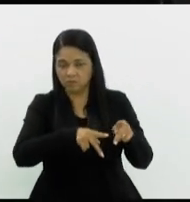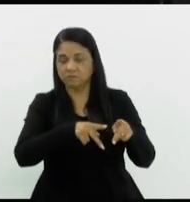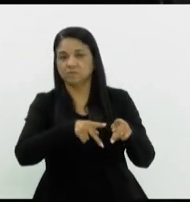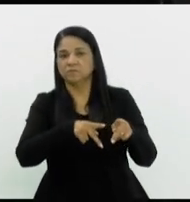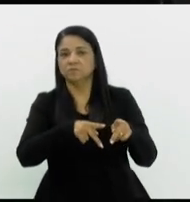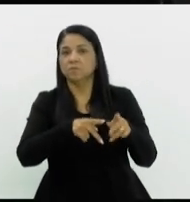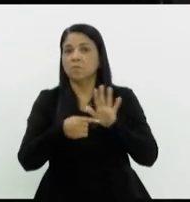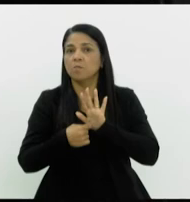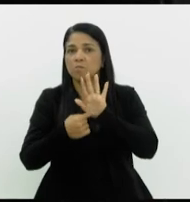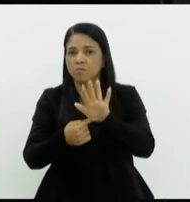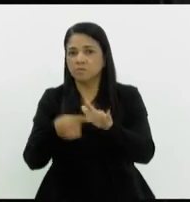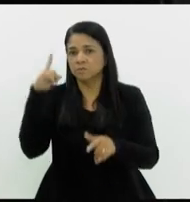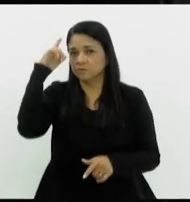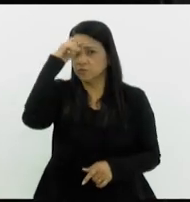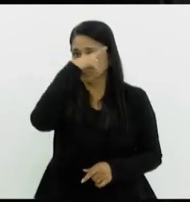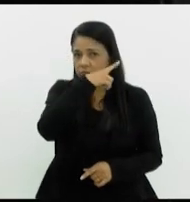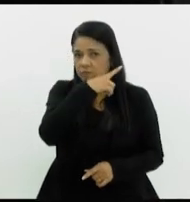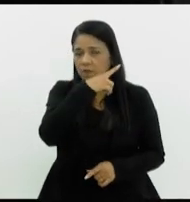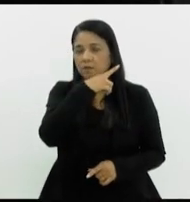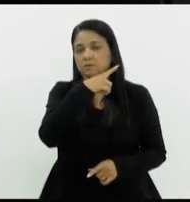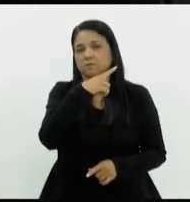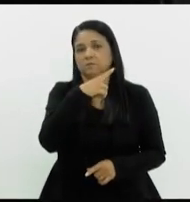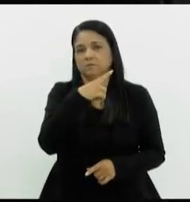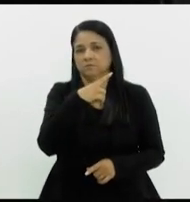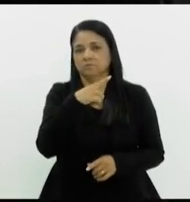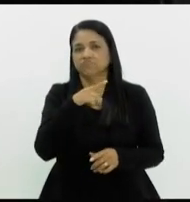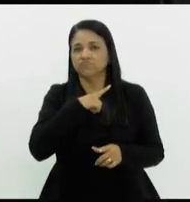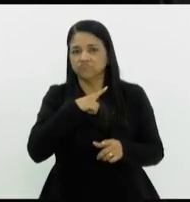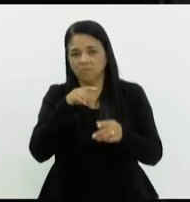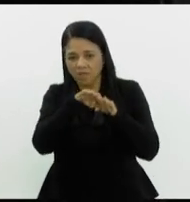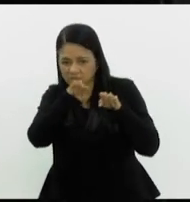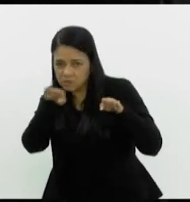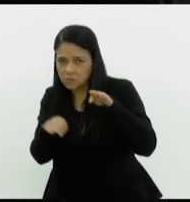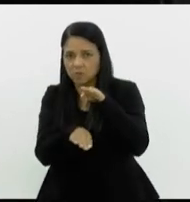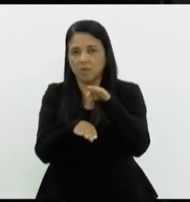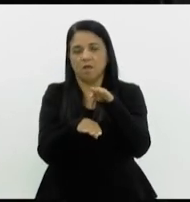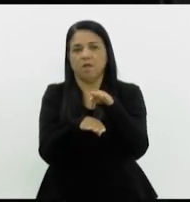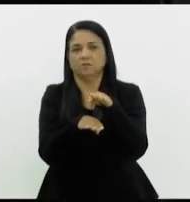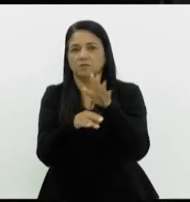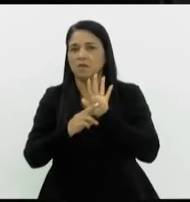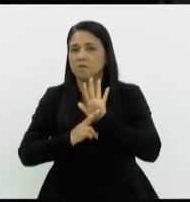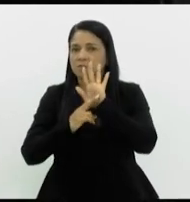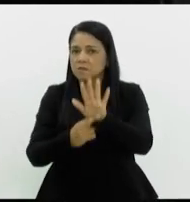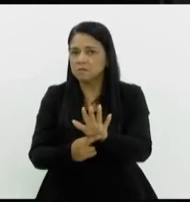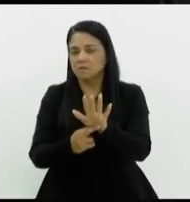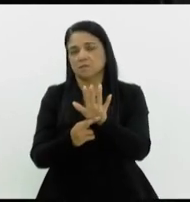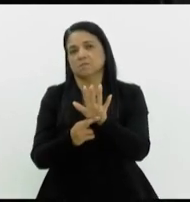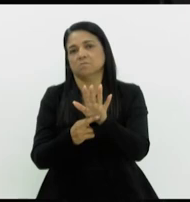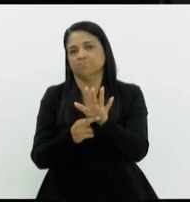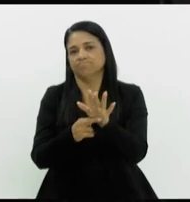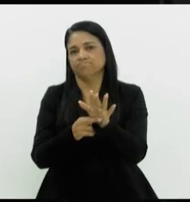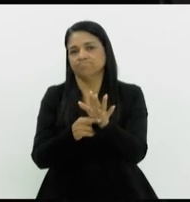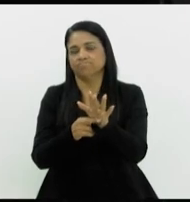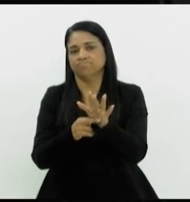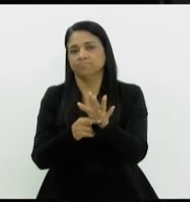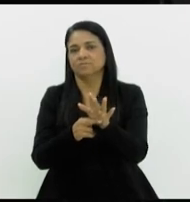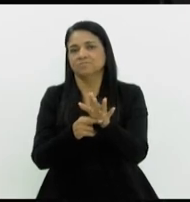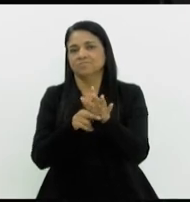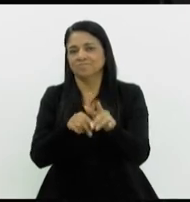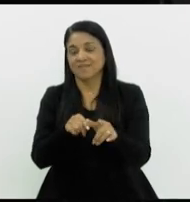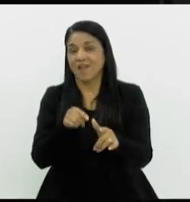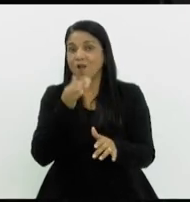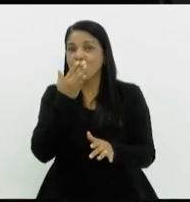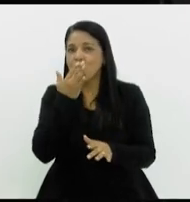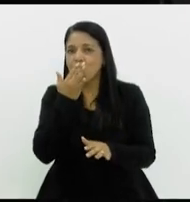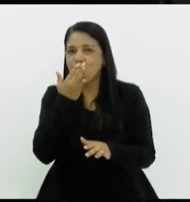demonstra a dificuldade que essa desigualdade representa exatamente a cor dessa